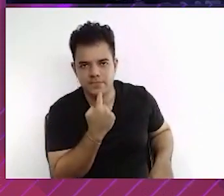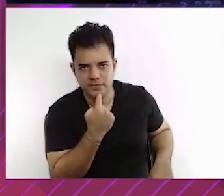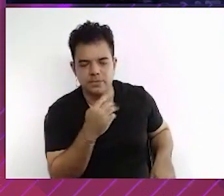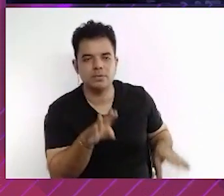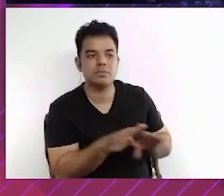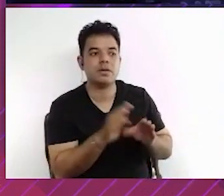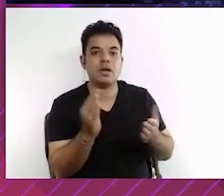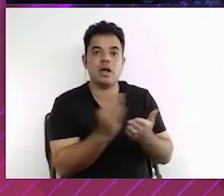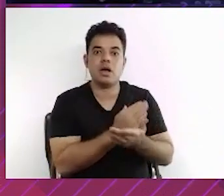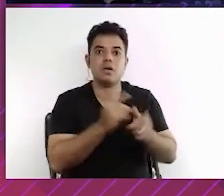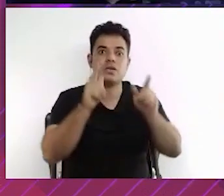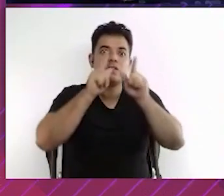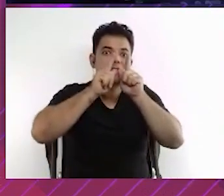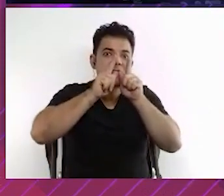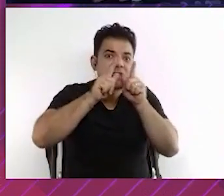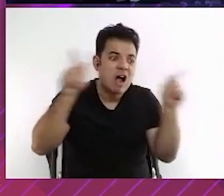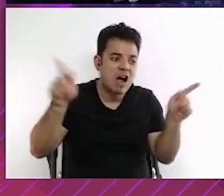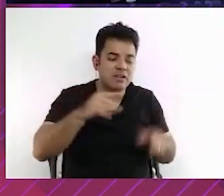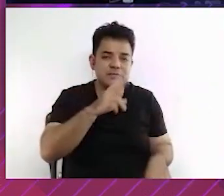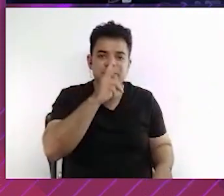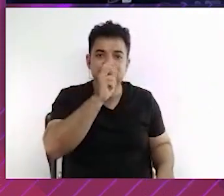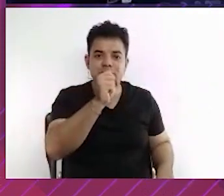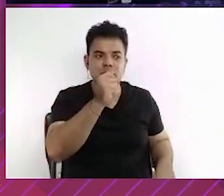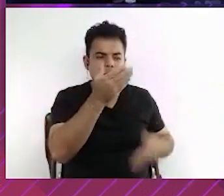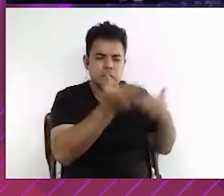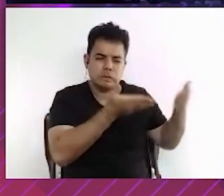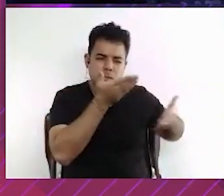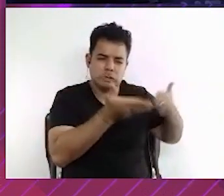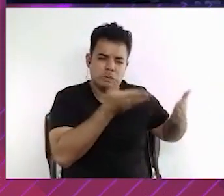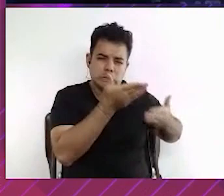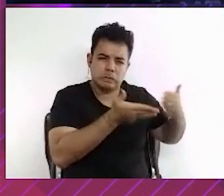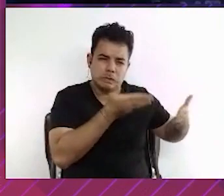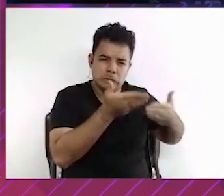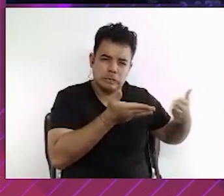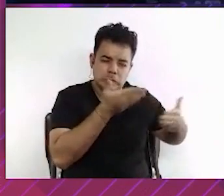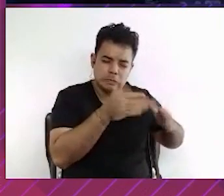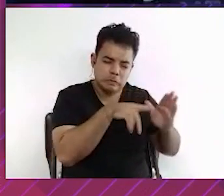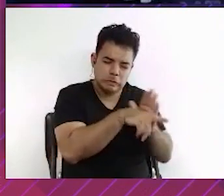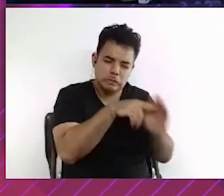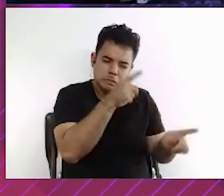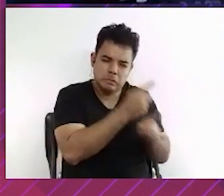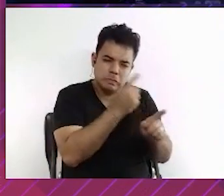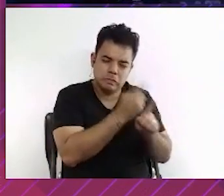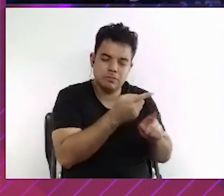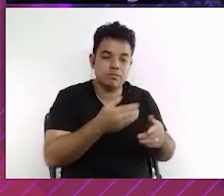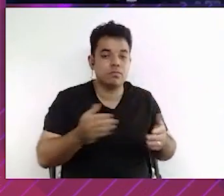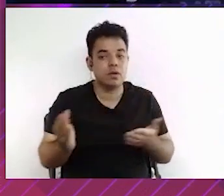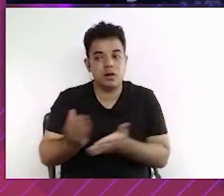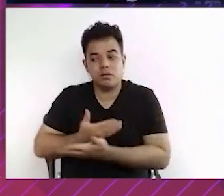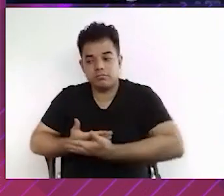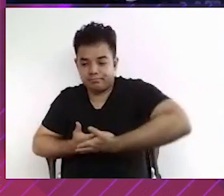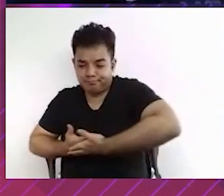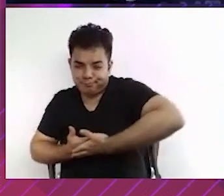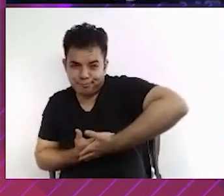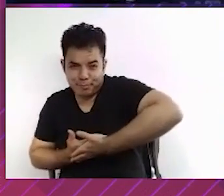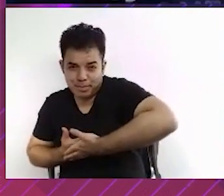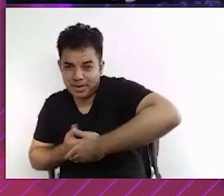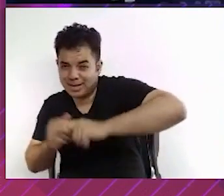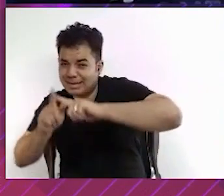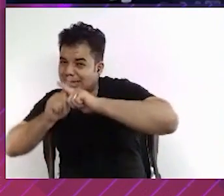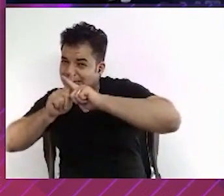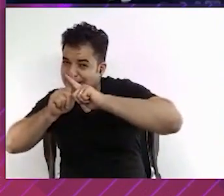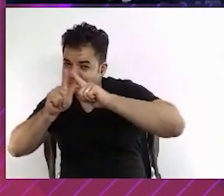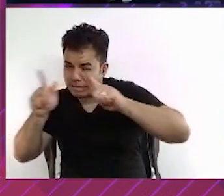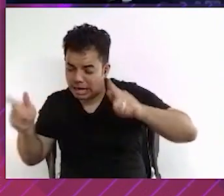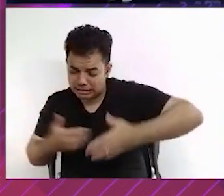exemplo, que vão estar na terapia intensiva. E vai ter bebês em estado grave, por exemplo, crianças